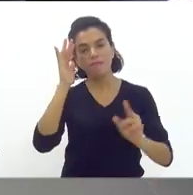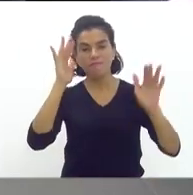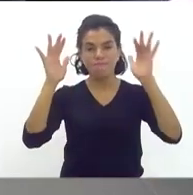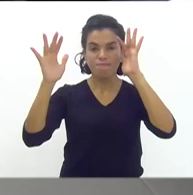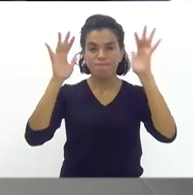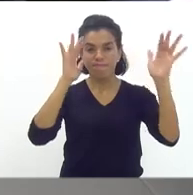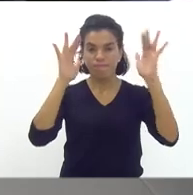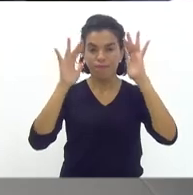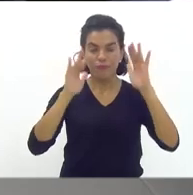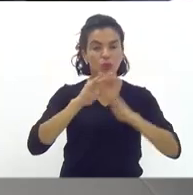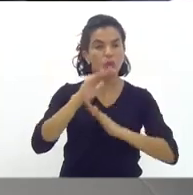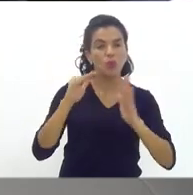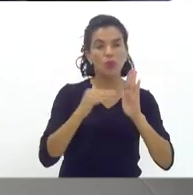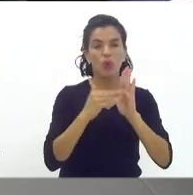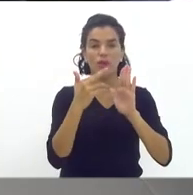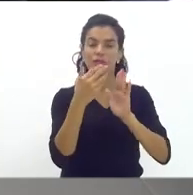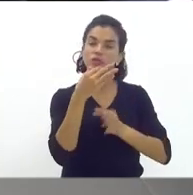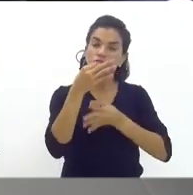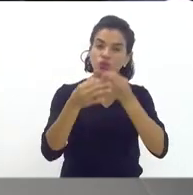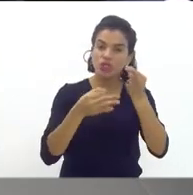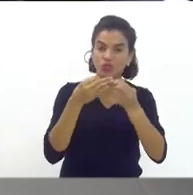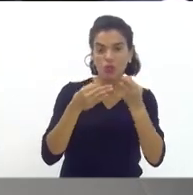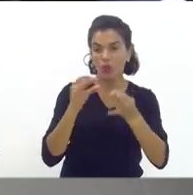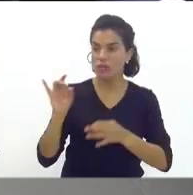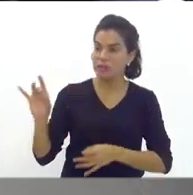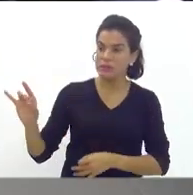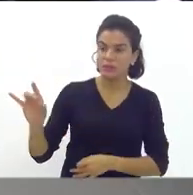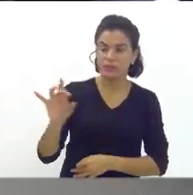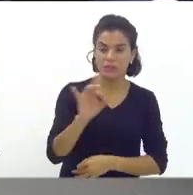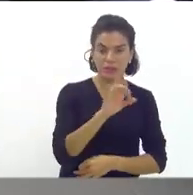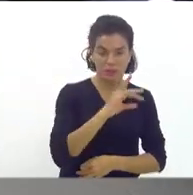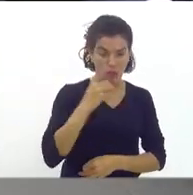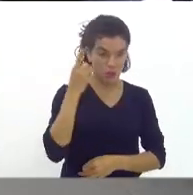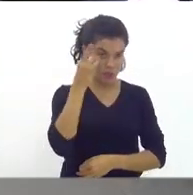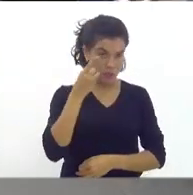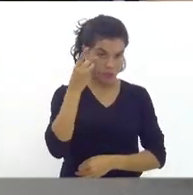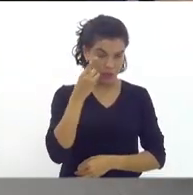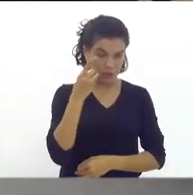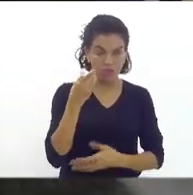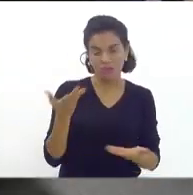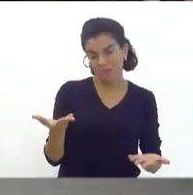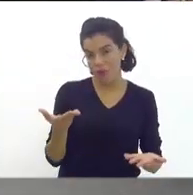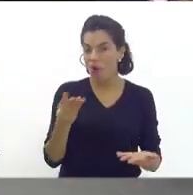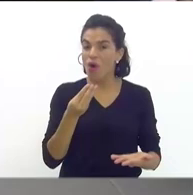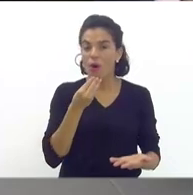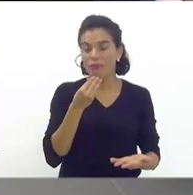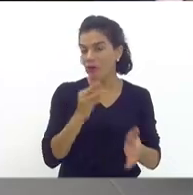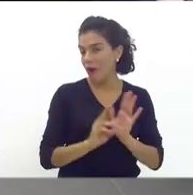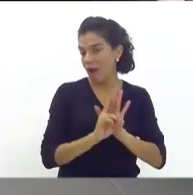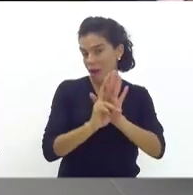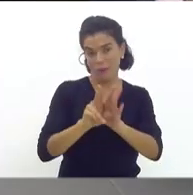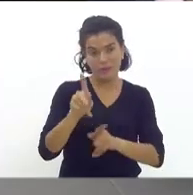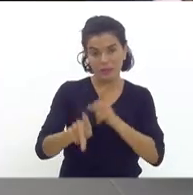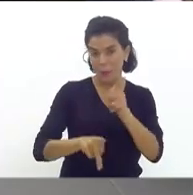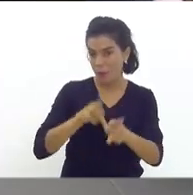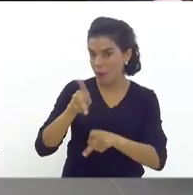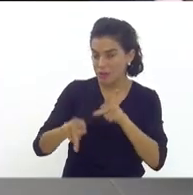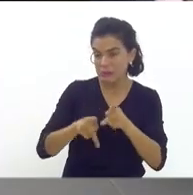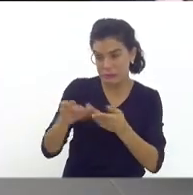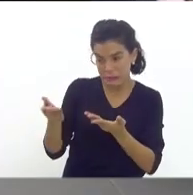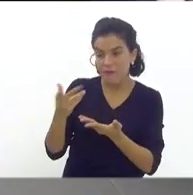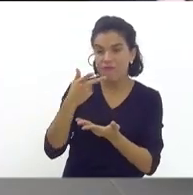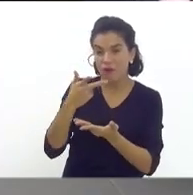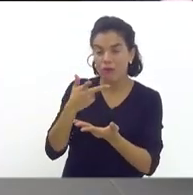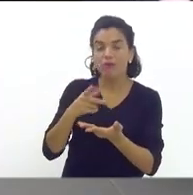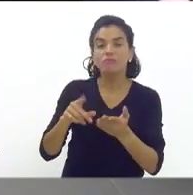todas as deliberações sugestões do Parlamento afinal de contas são os representantes do povo e como o seu bem